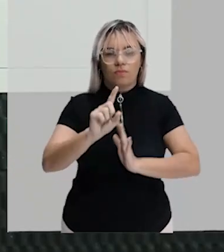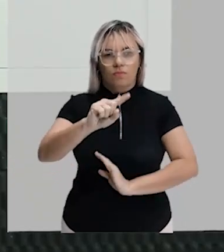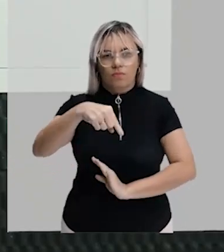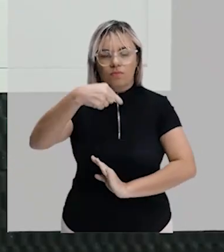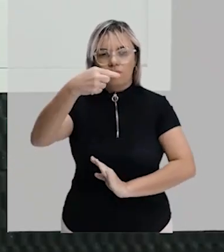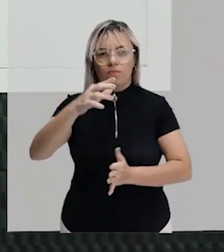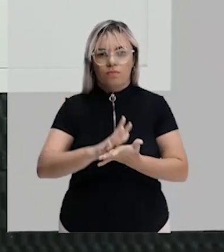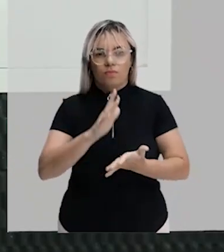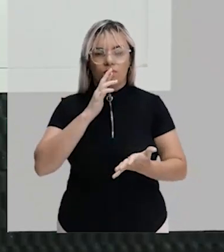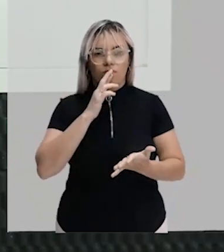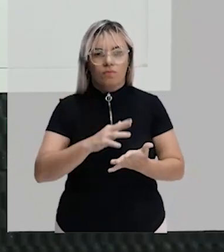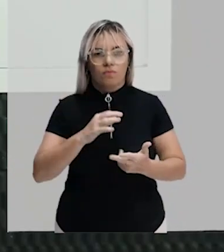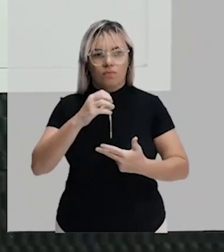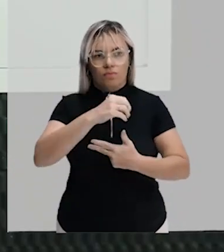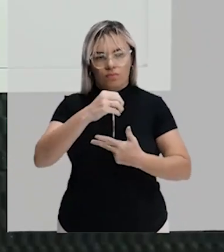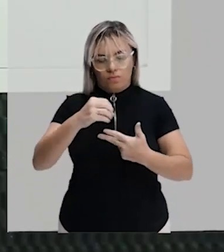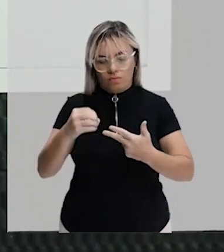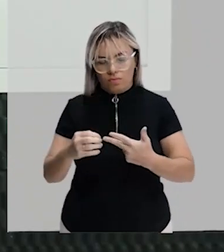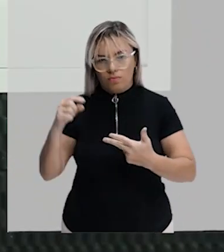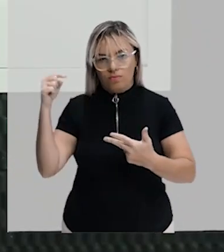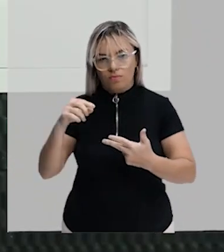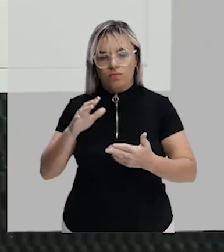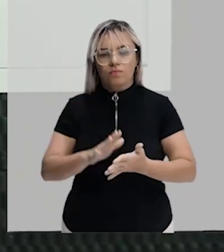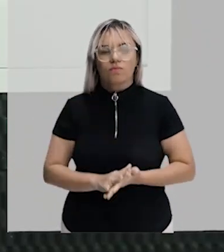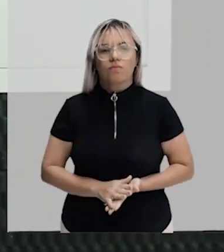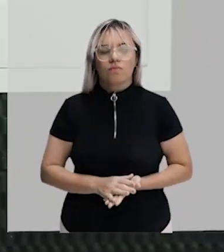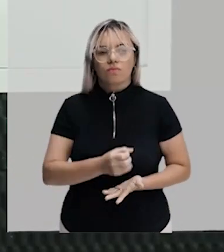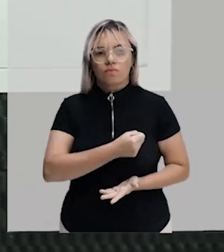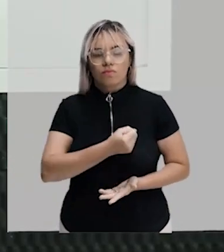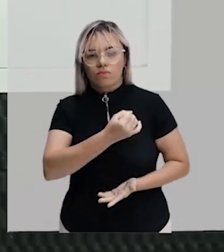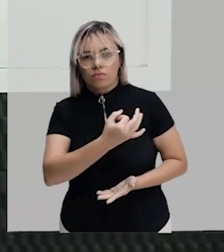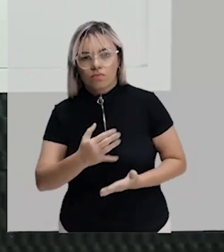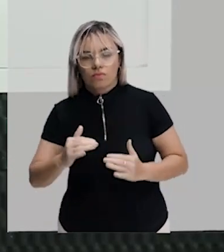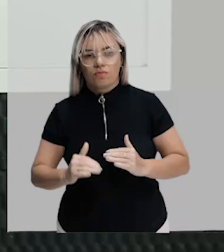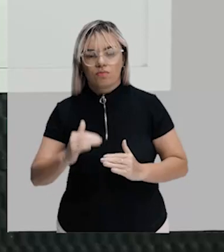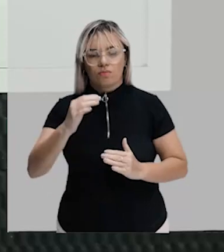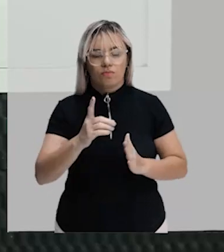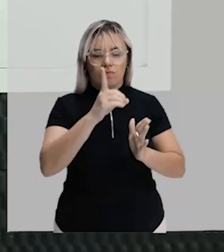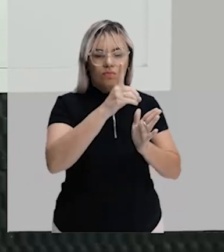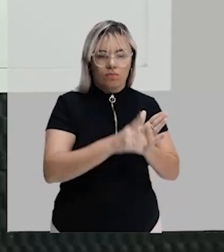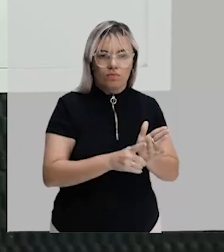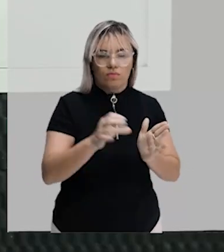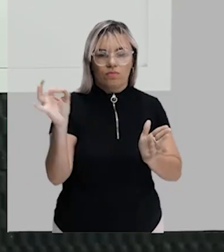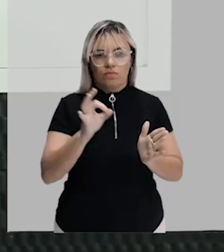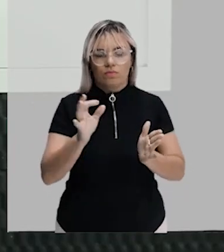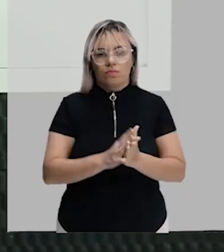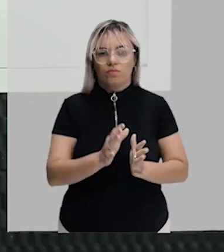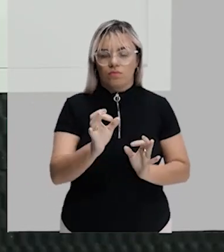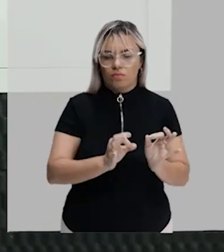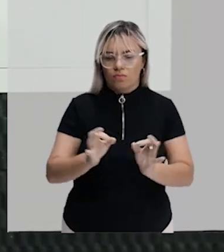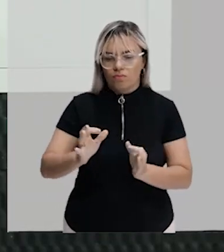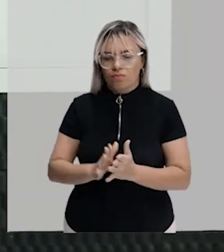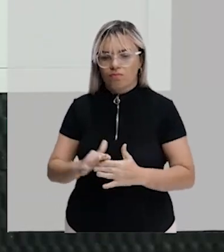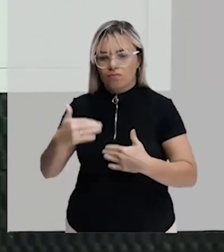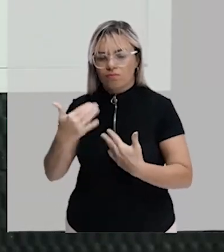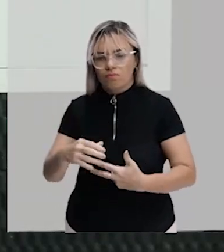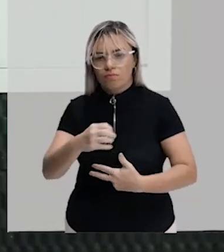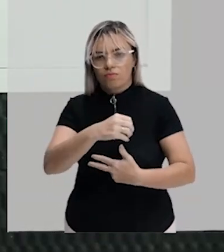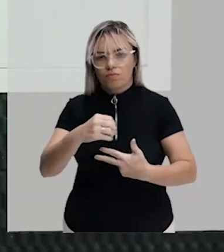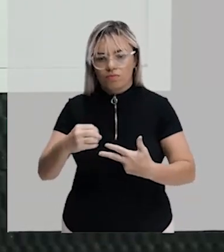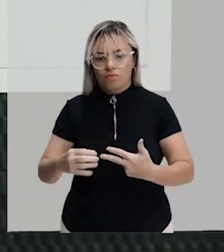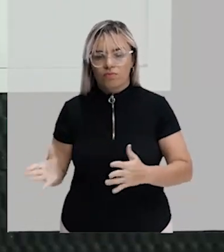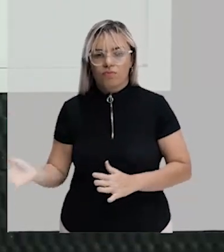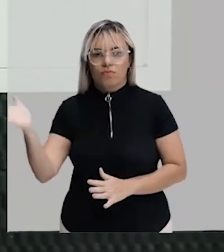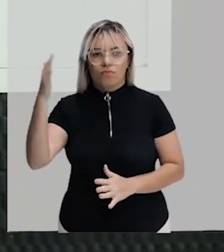vai responder questões do Enem sobre esse assunto, tá? Para você ficar aí por dentro, se preparar aí para o Enem, beleza? Então vamos